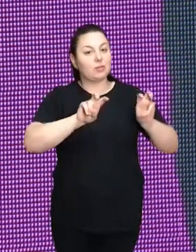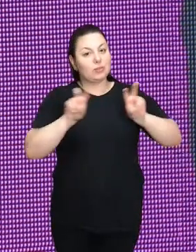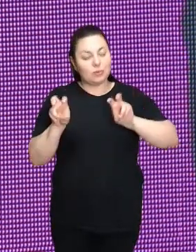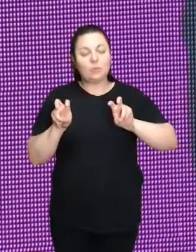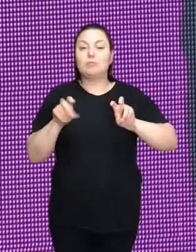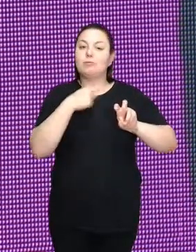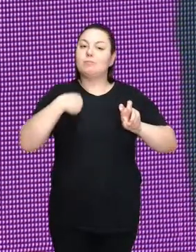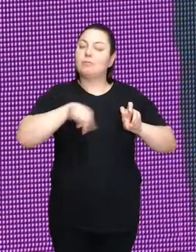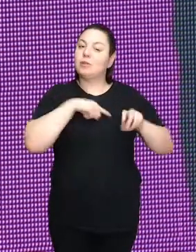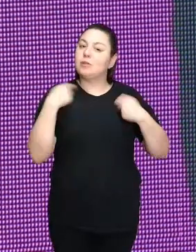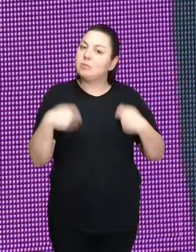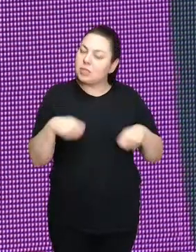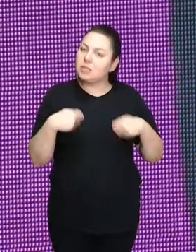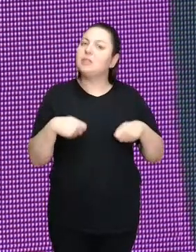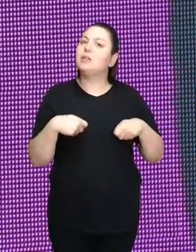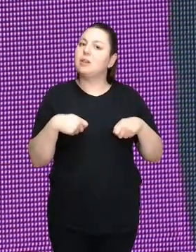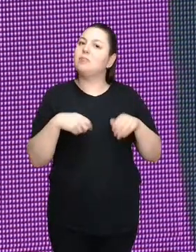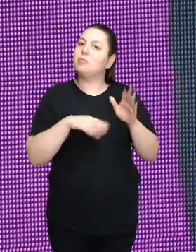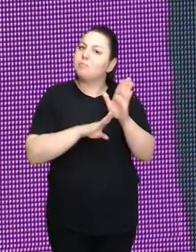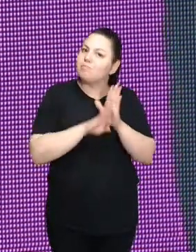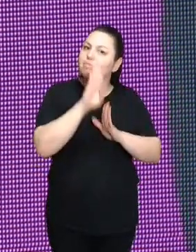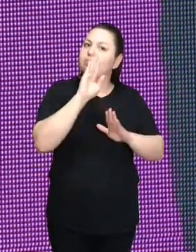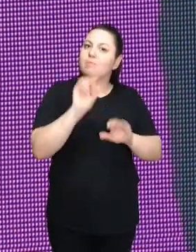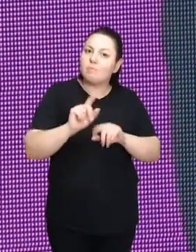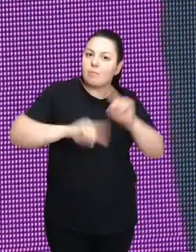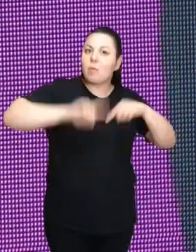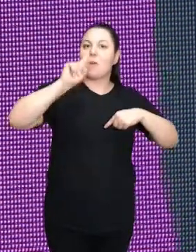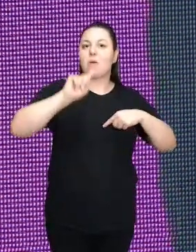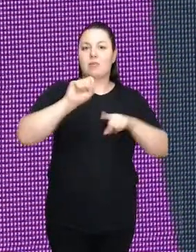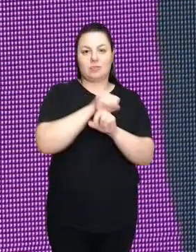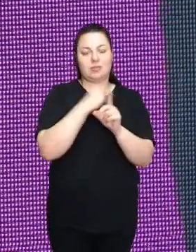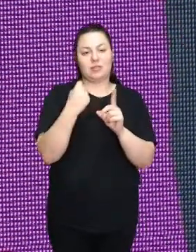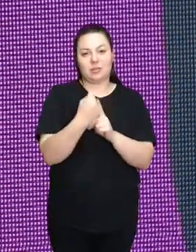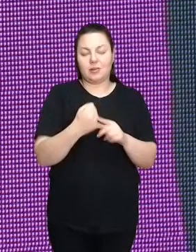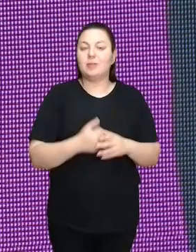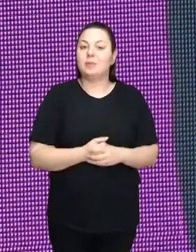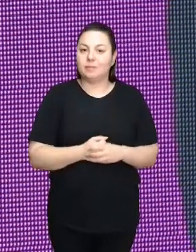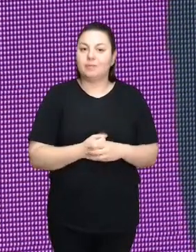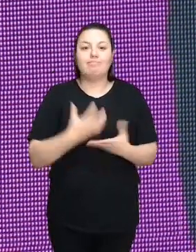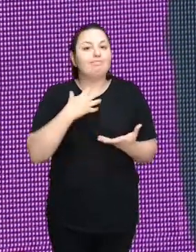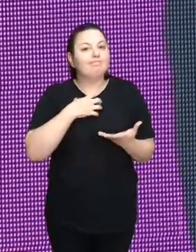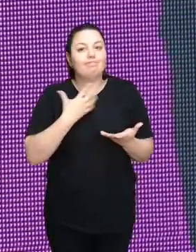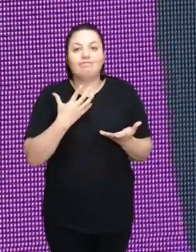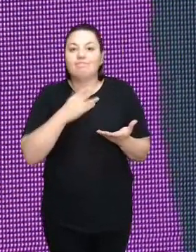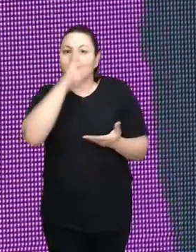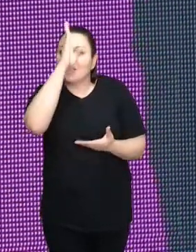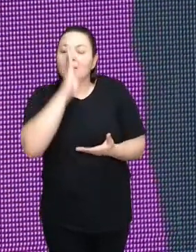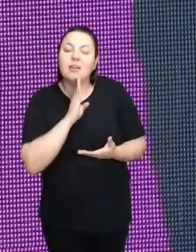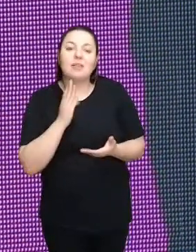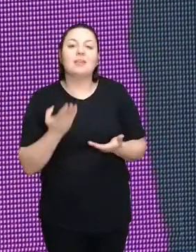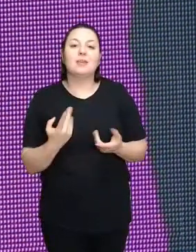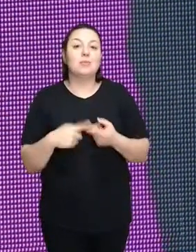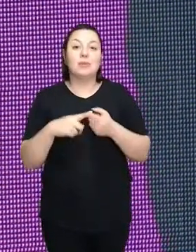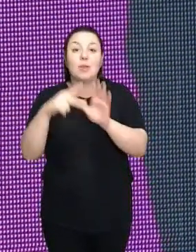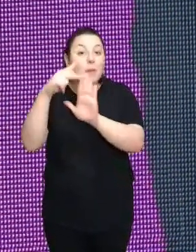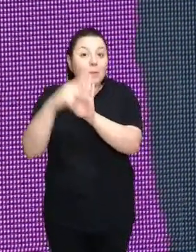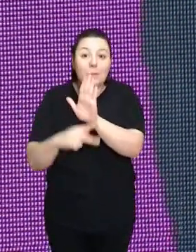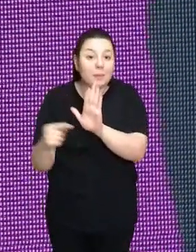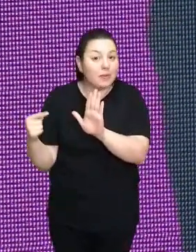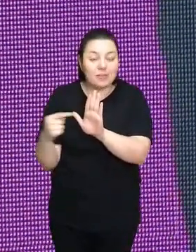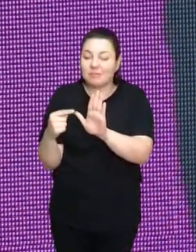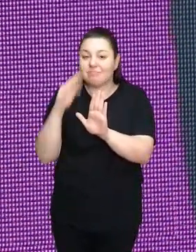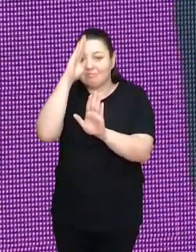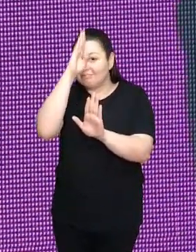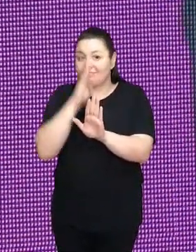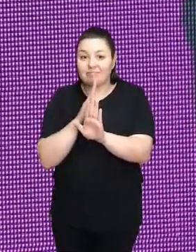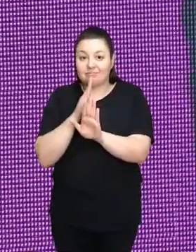evoluir como sociedade. Aprender com uma senhora acima de 60 anos de forma gratuita. Porque o projeto é 0800, ninguém paga, nem elas, nem